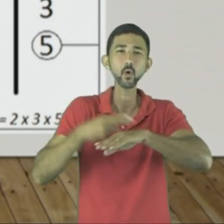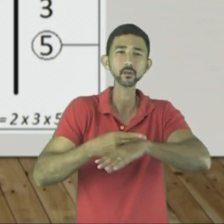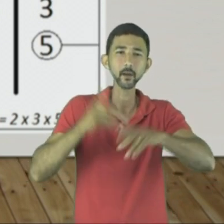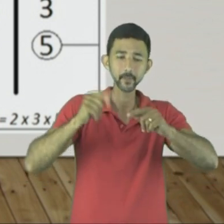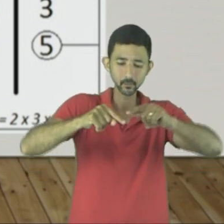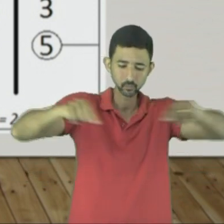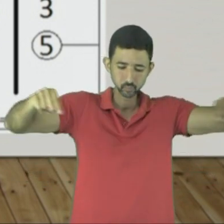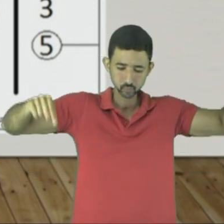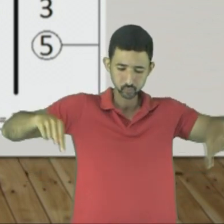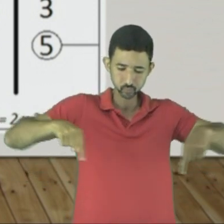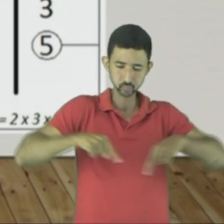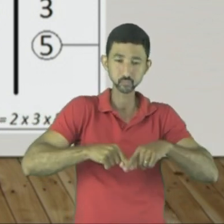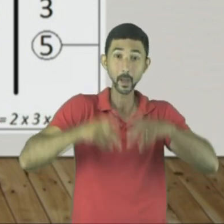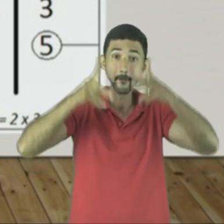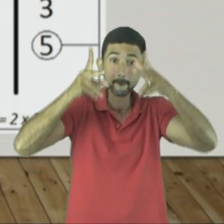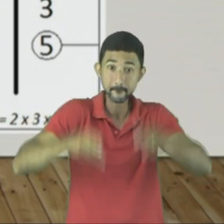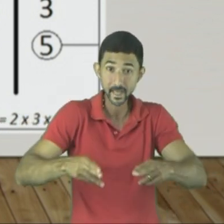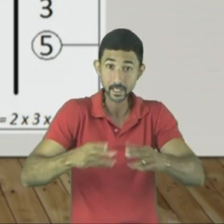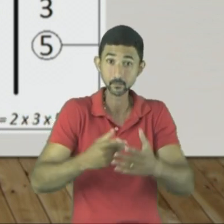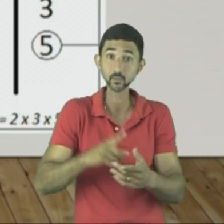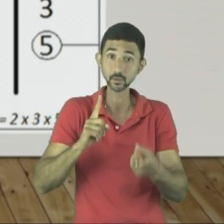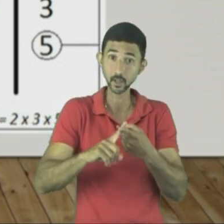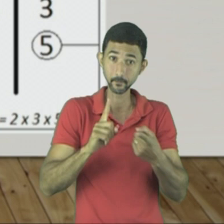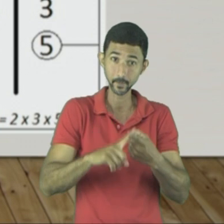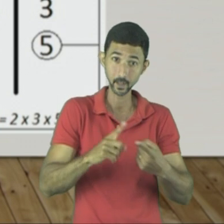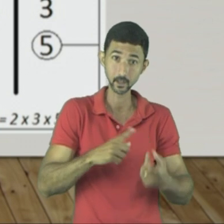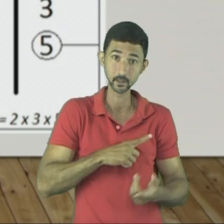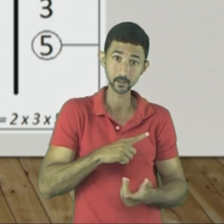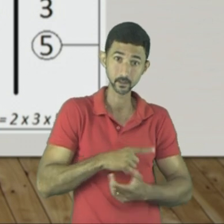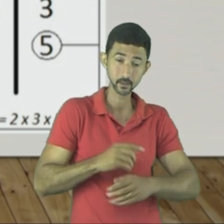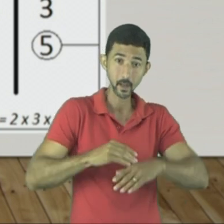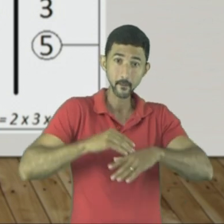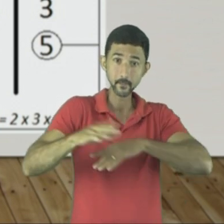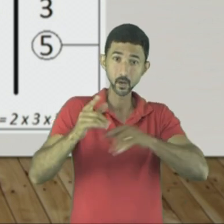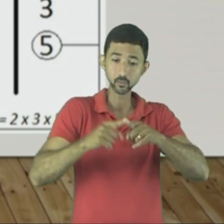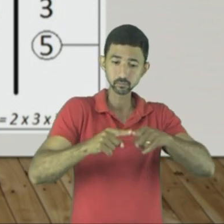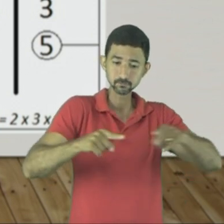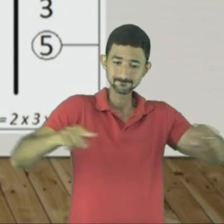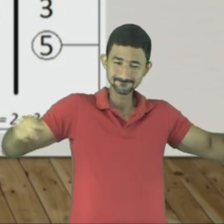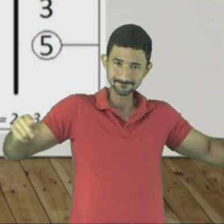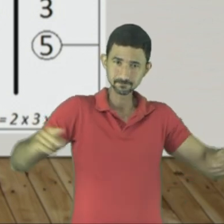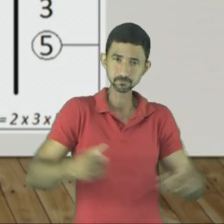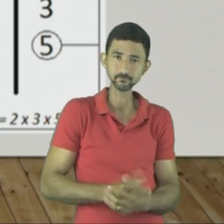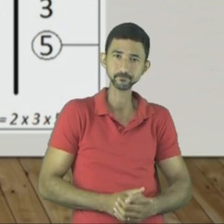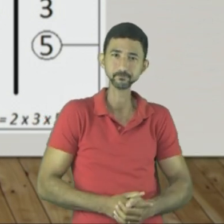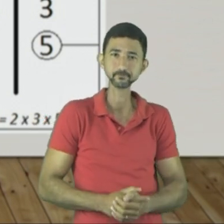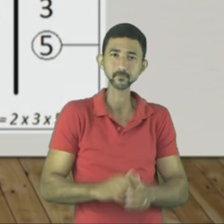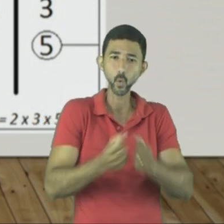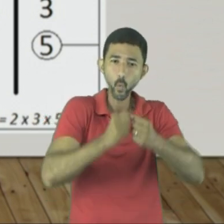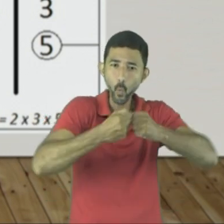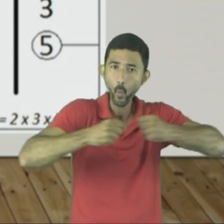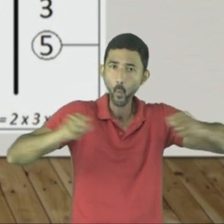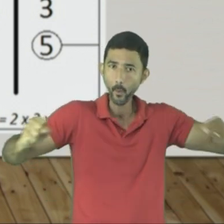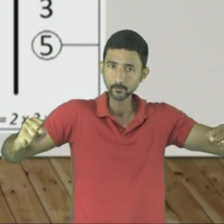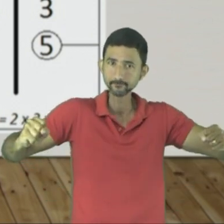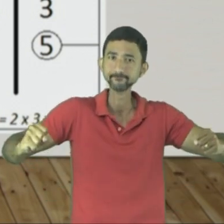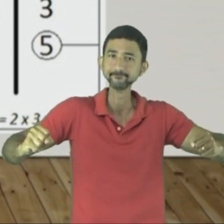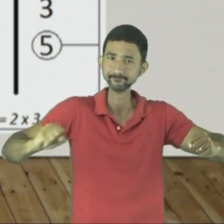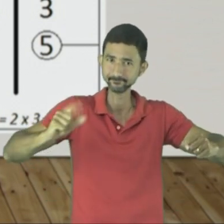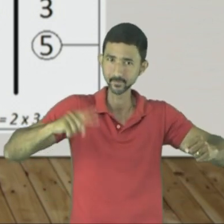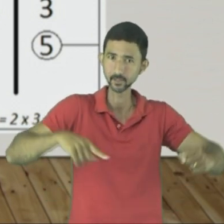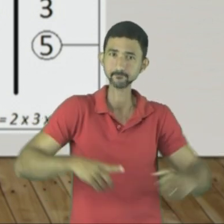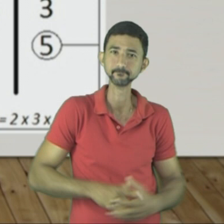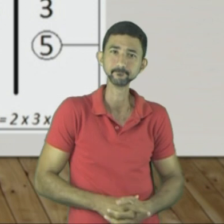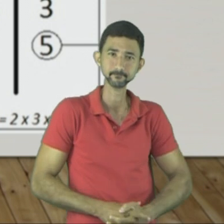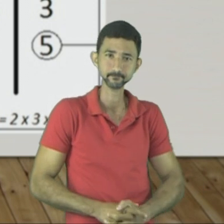mesmo comprimento. E todos os retalhos devem ter a maior metragem possível, o maior tamanho possível.